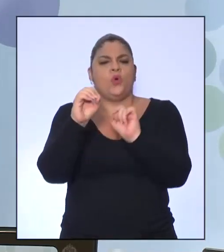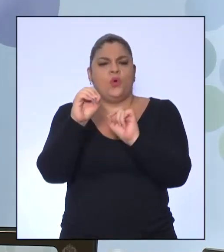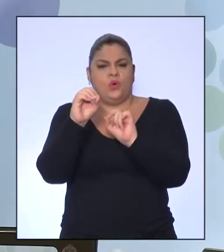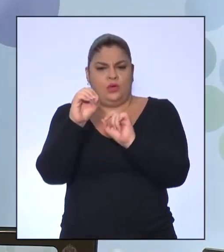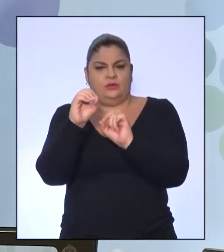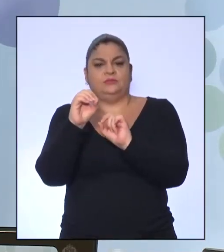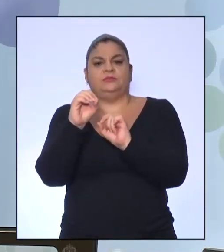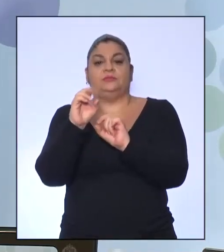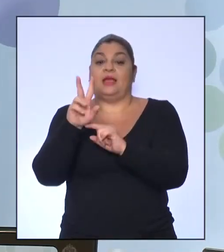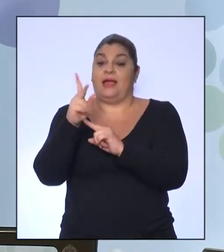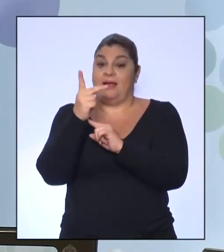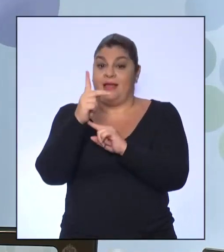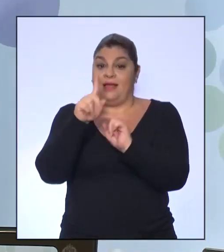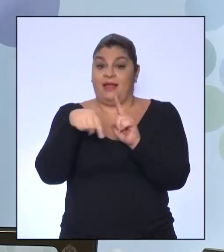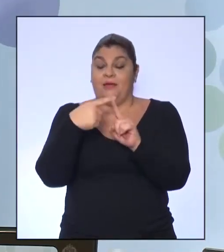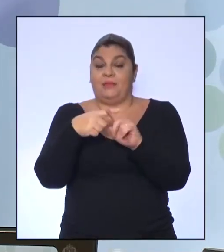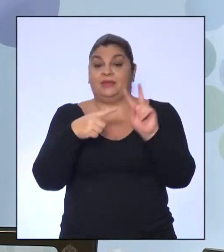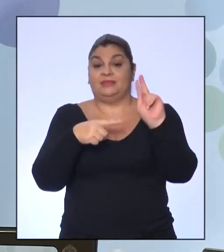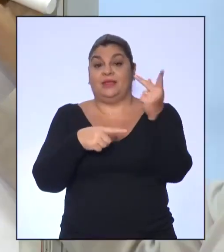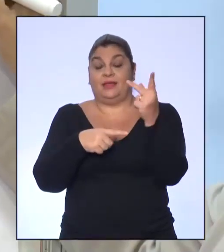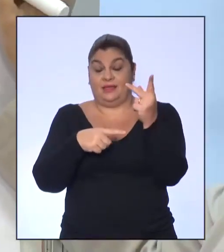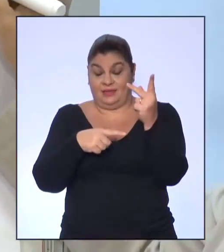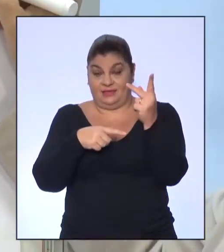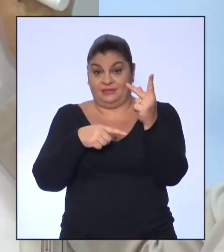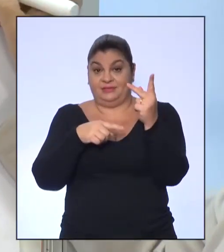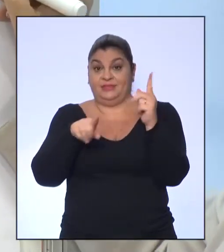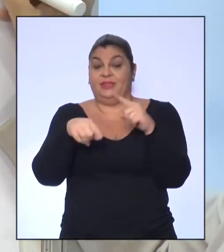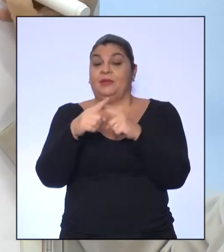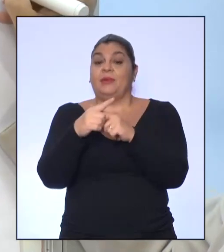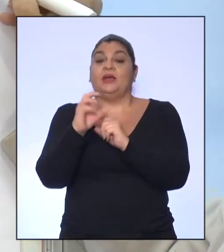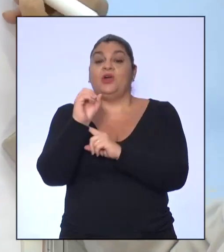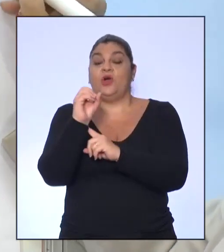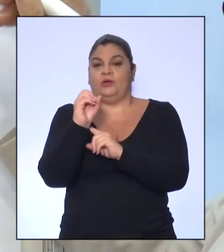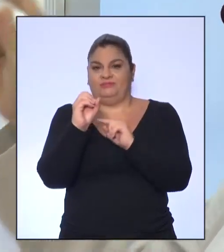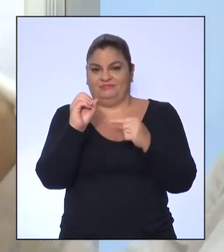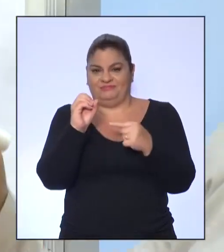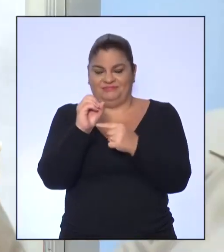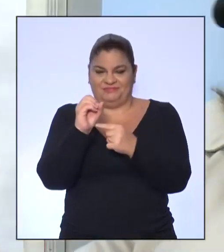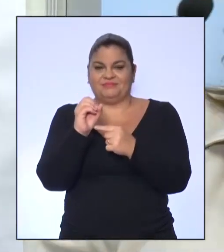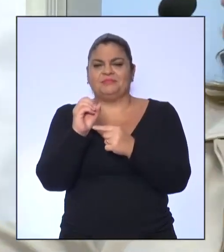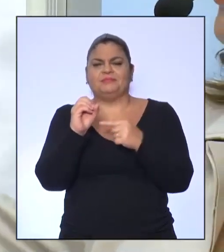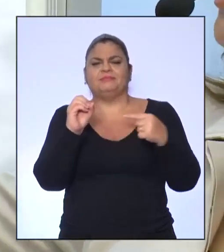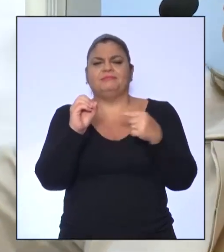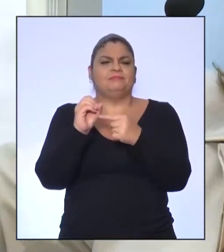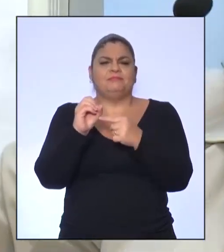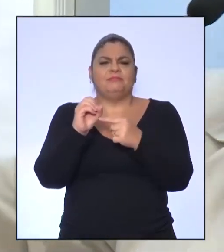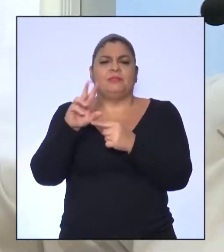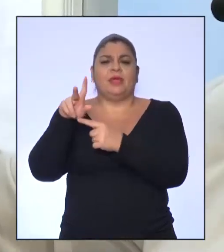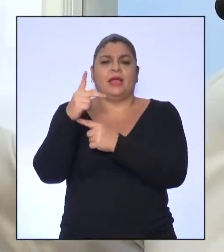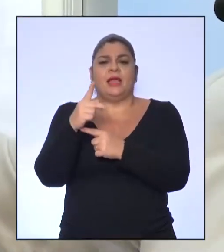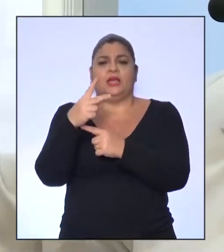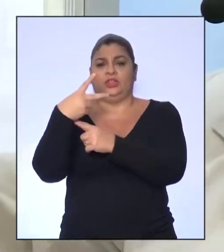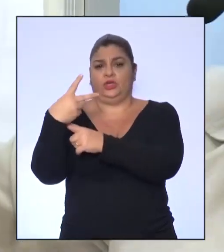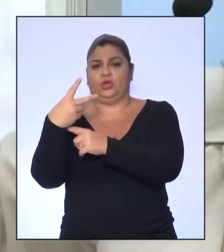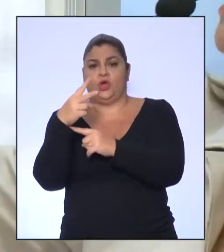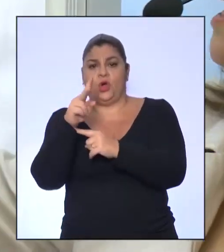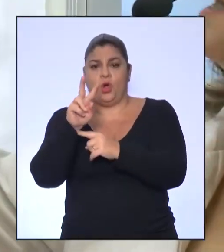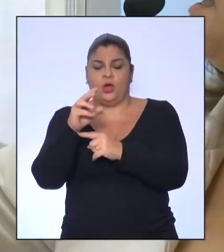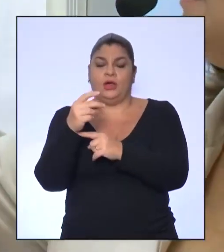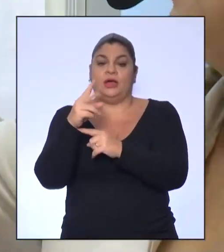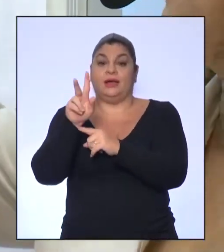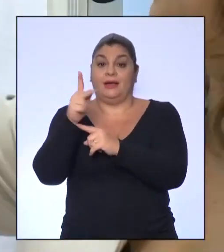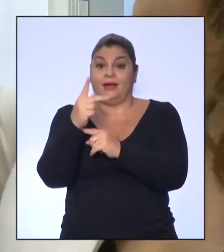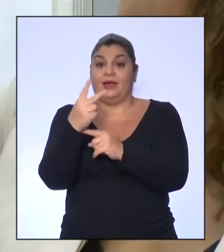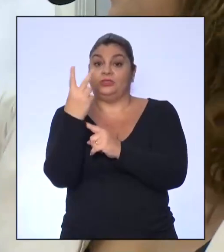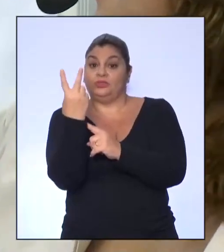H mais H mais O. Esses átomos aqui, ó, eles estão flutuando. Esse H